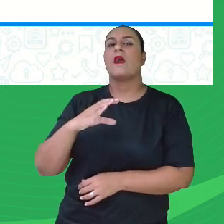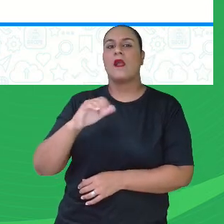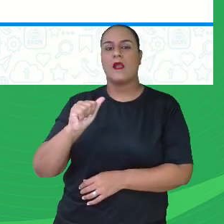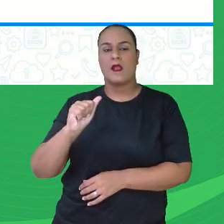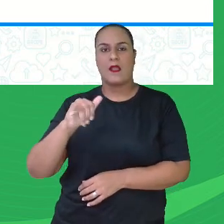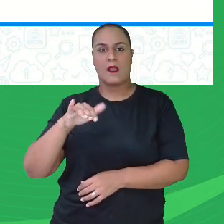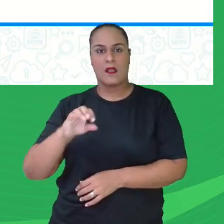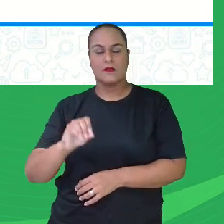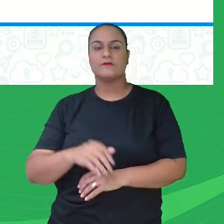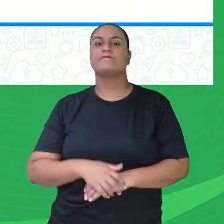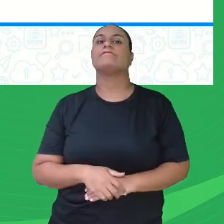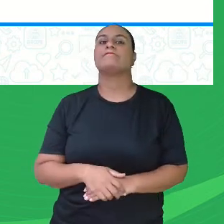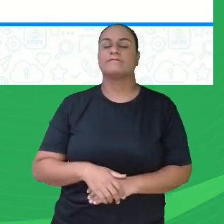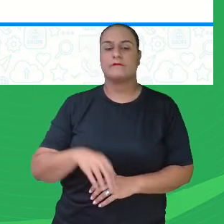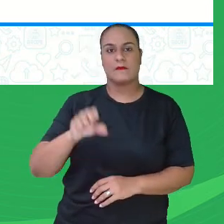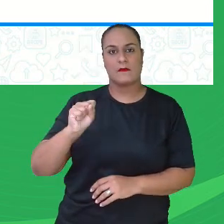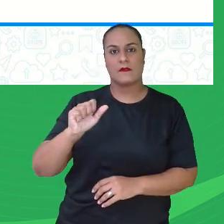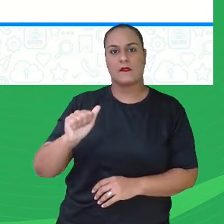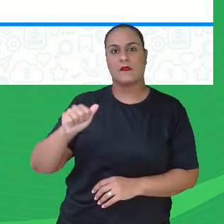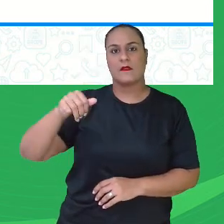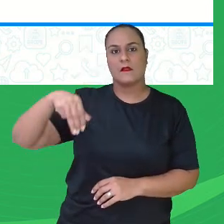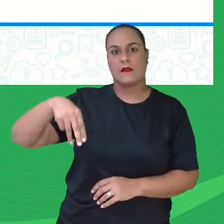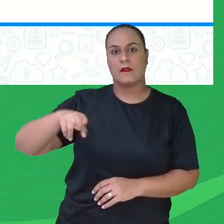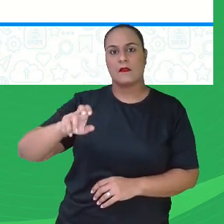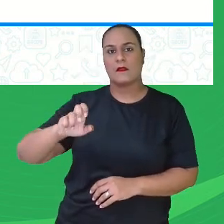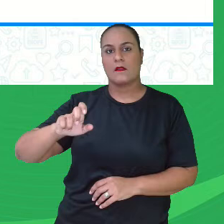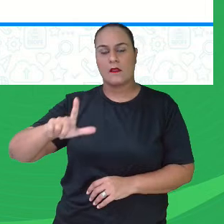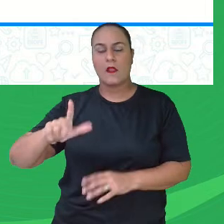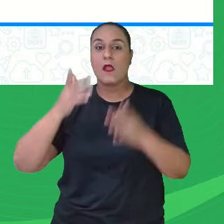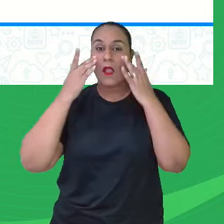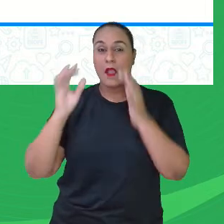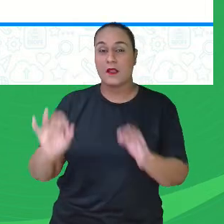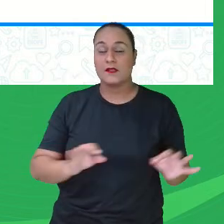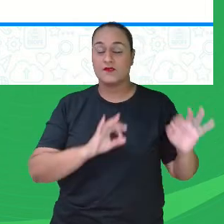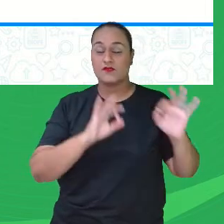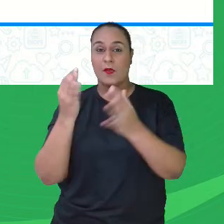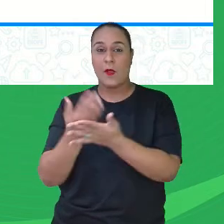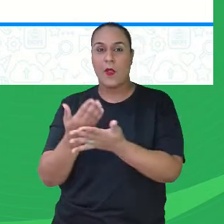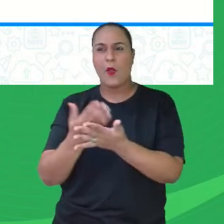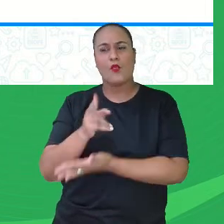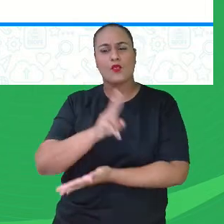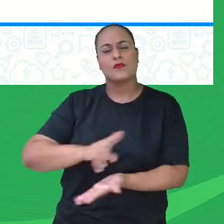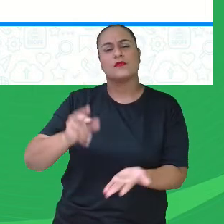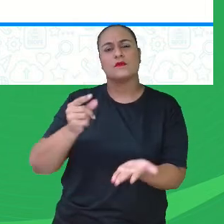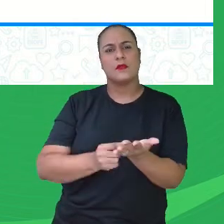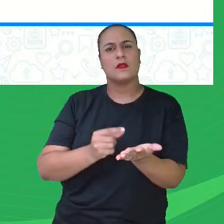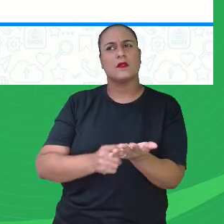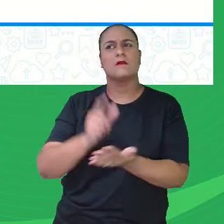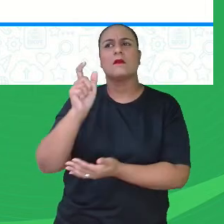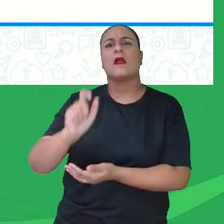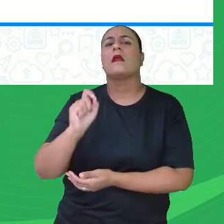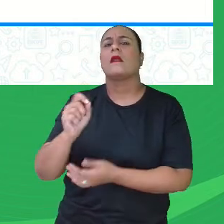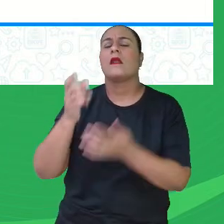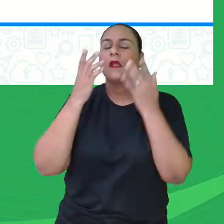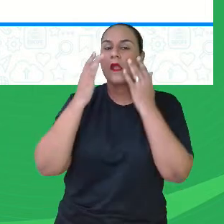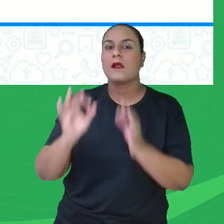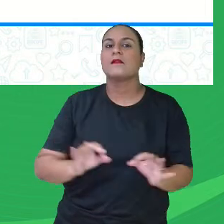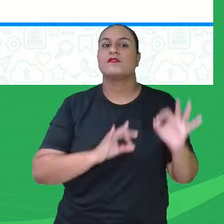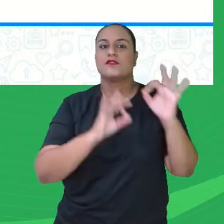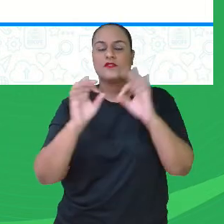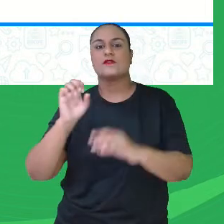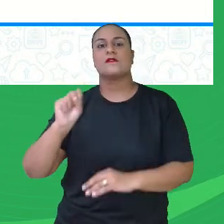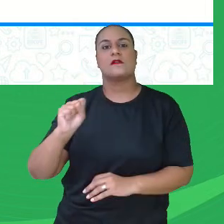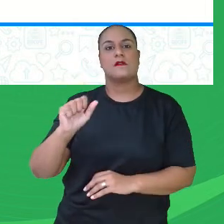Samuel assistiu a aula pelo aplicativo. Quem assistiu? Ele, Samuel. Então, isso aí são caminhos para que vocês fixem